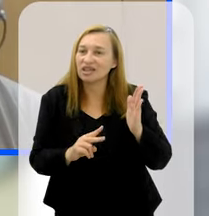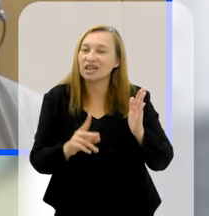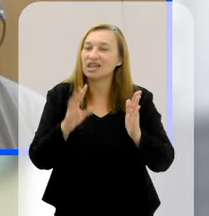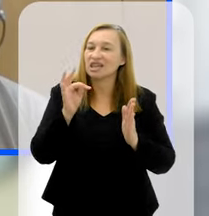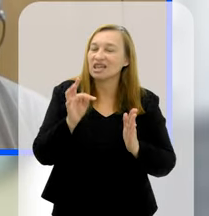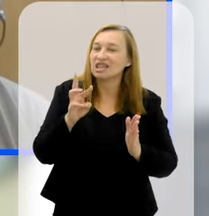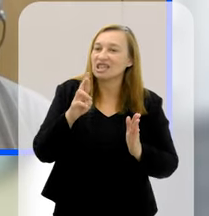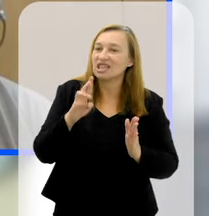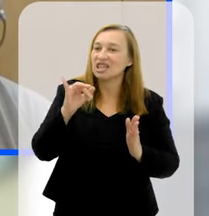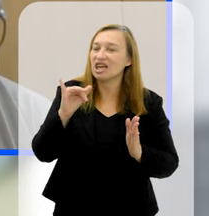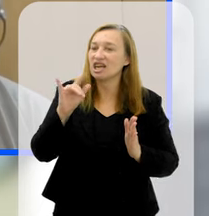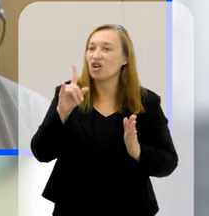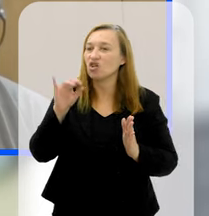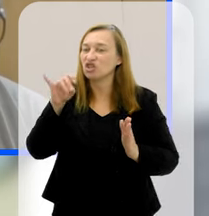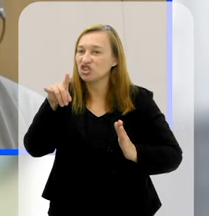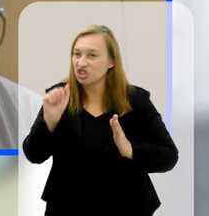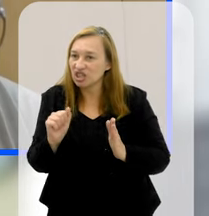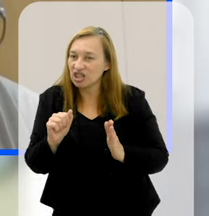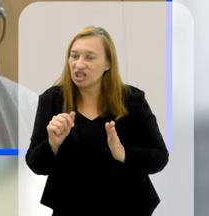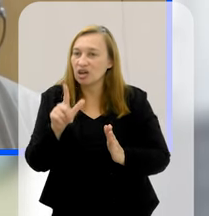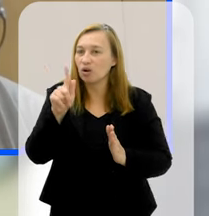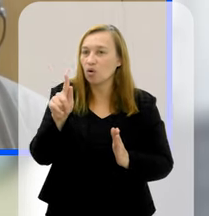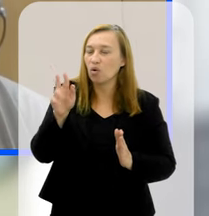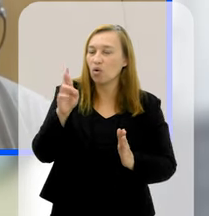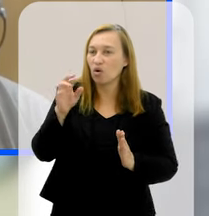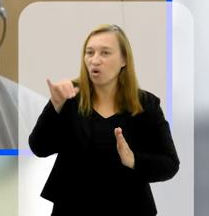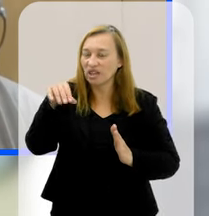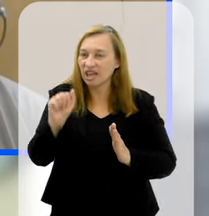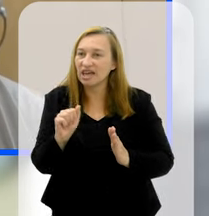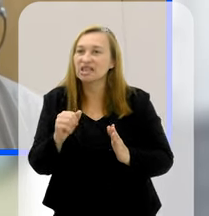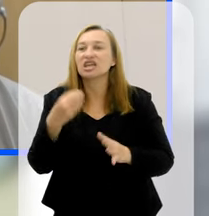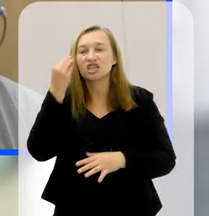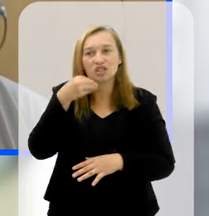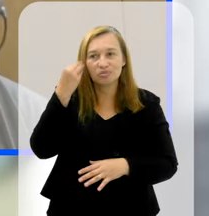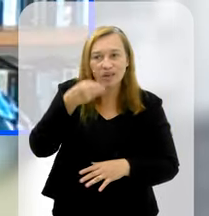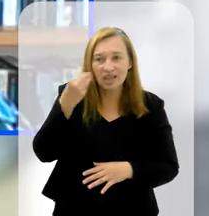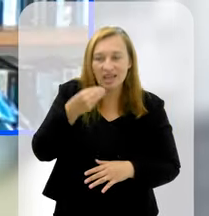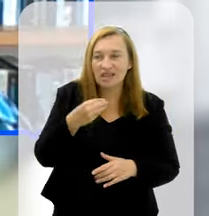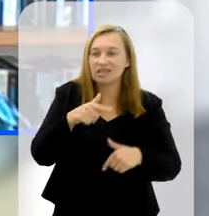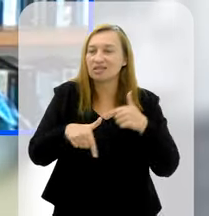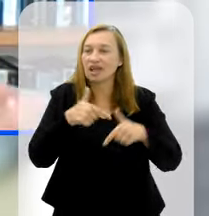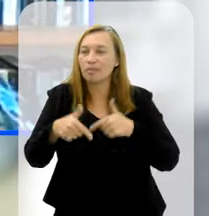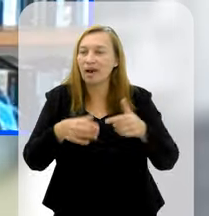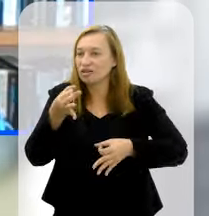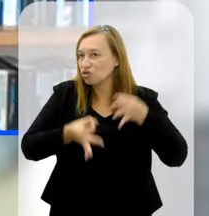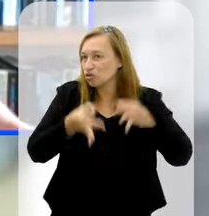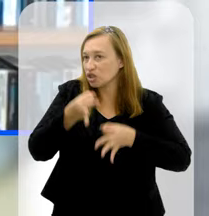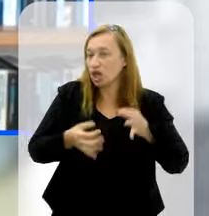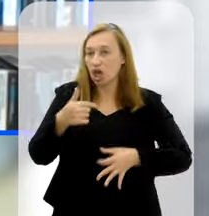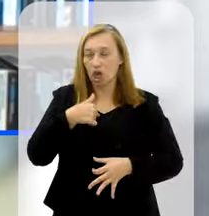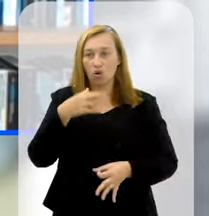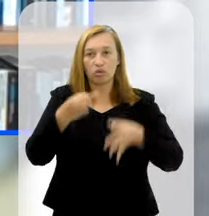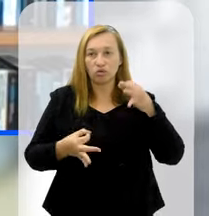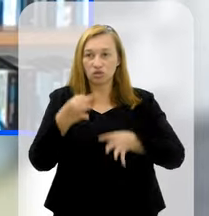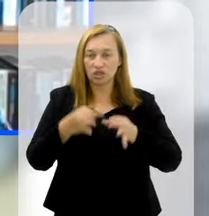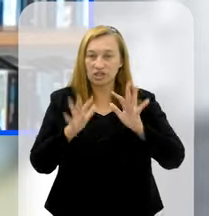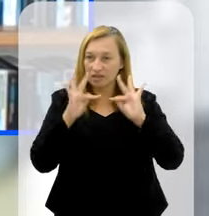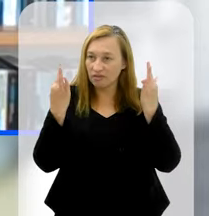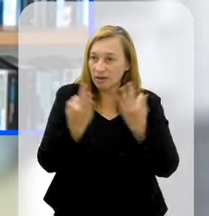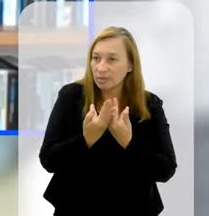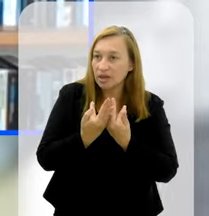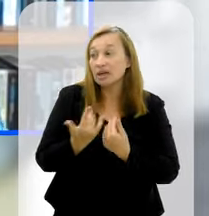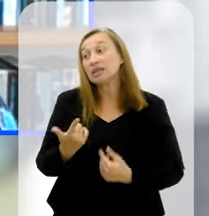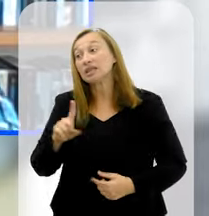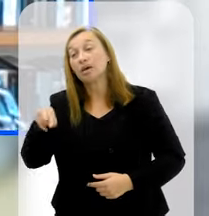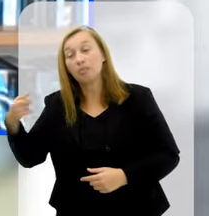uma trilogia de crônicas que nascem da experiência do exercício da jurisdição, eu como juíza numa vara de